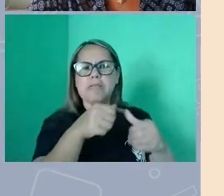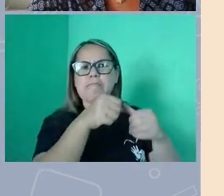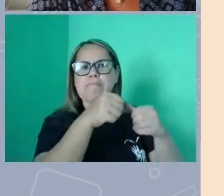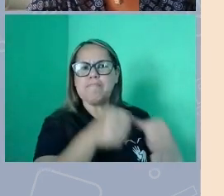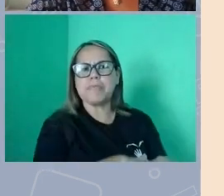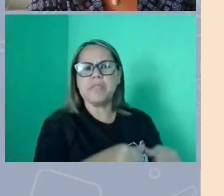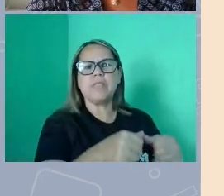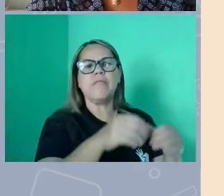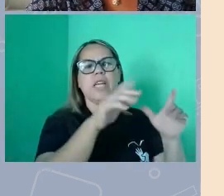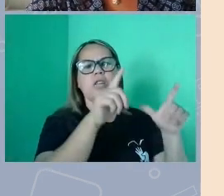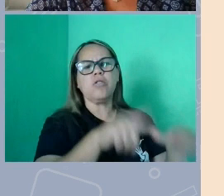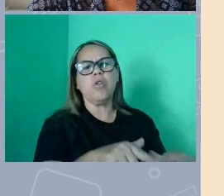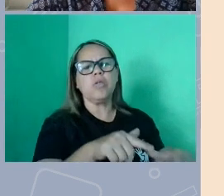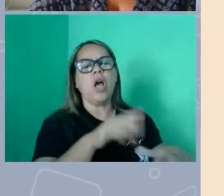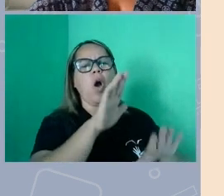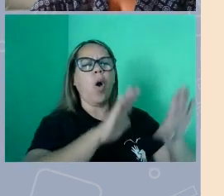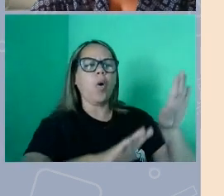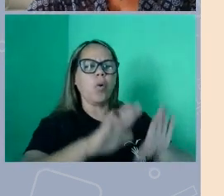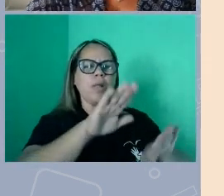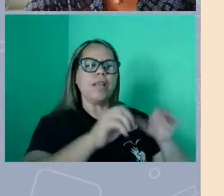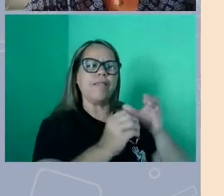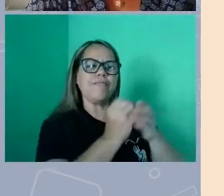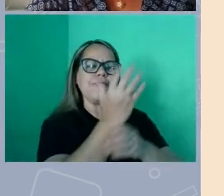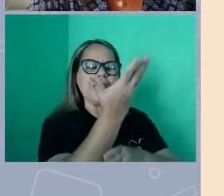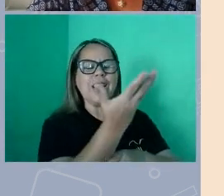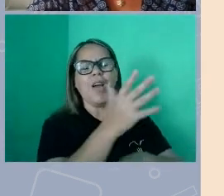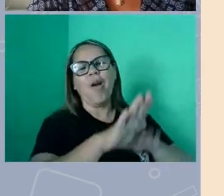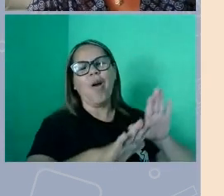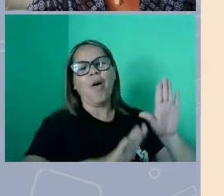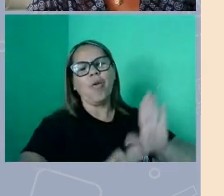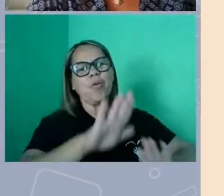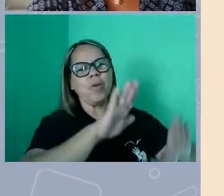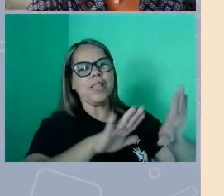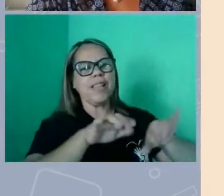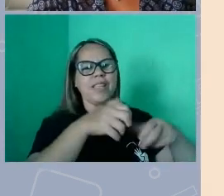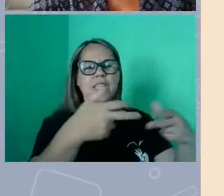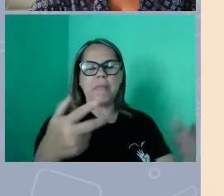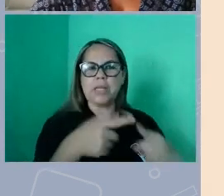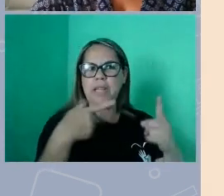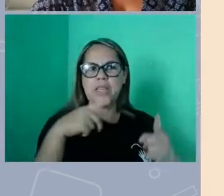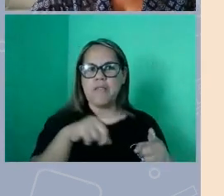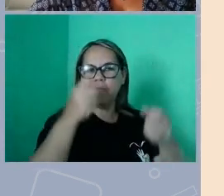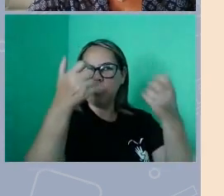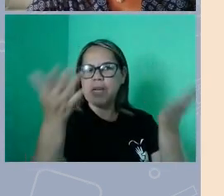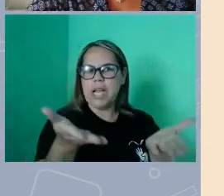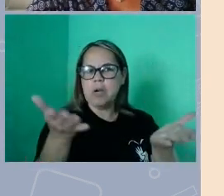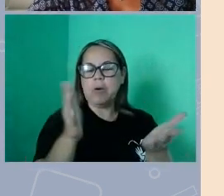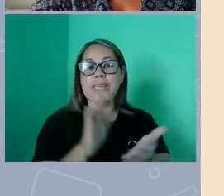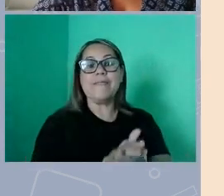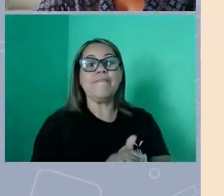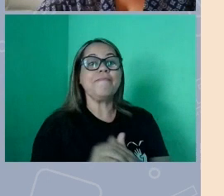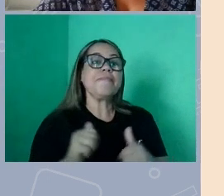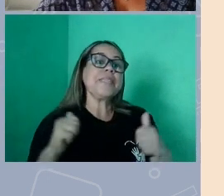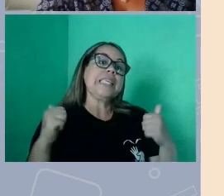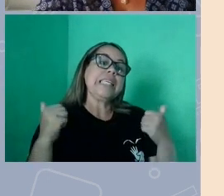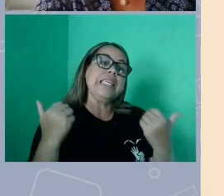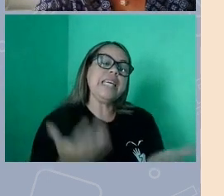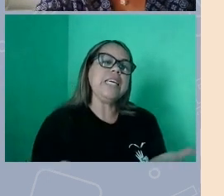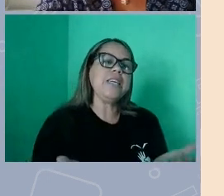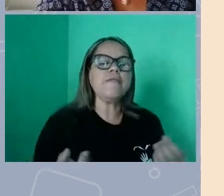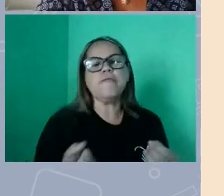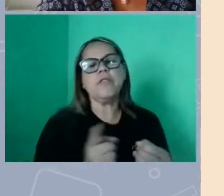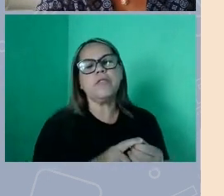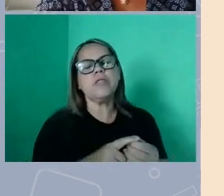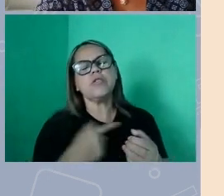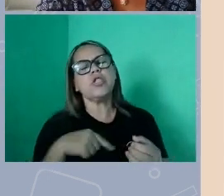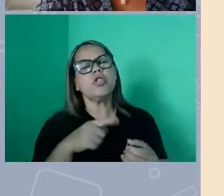domesticação de plantas e animais enfim mas a gente não vai tocar nisso agora nesse momento e aí pessoal retomando né